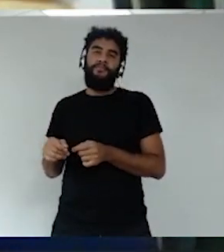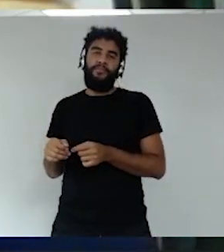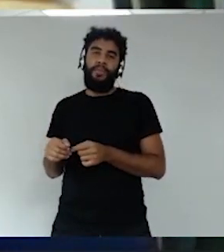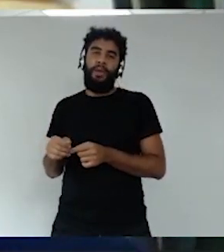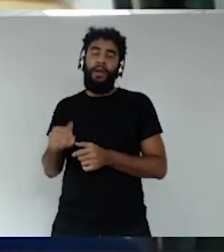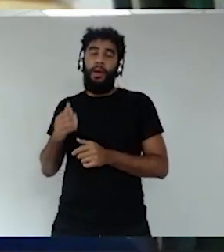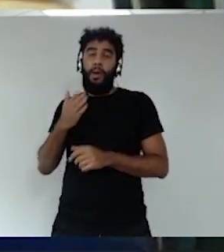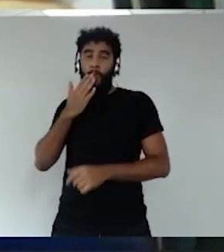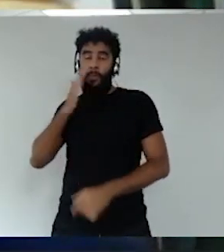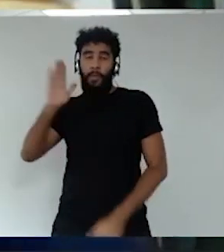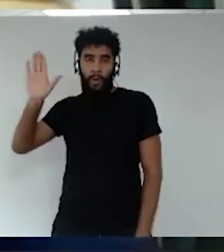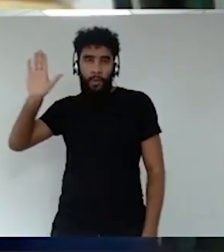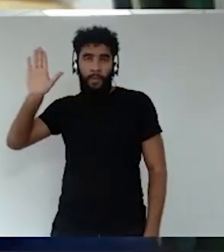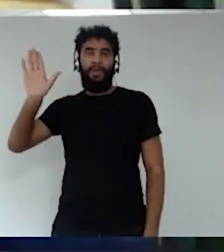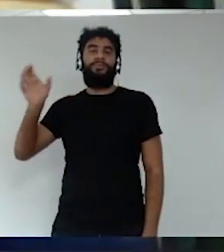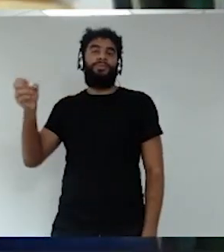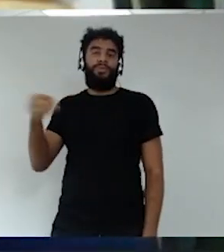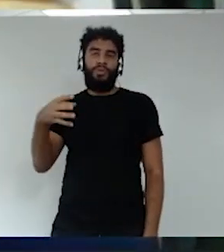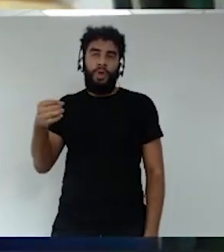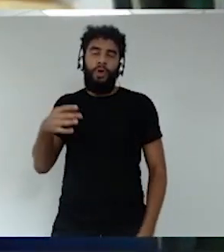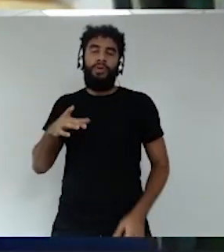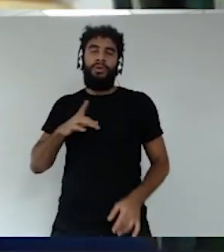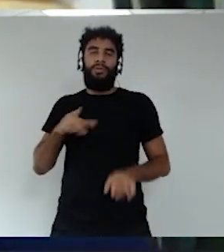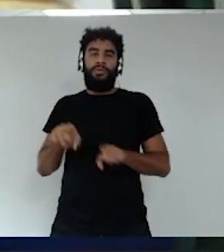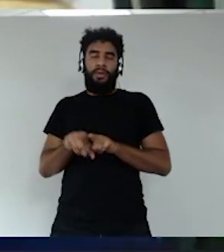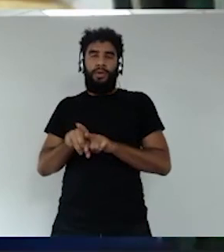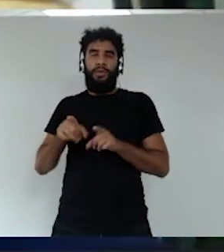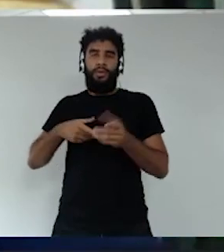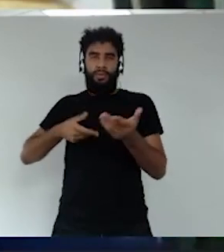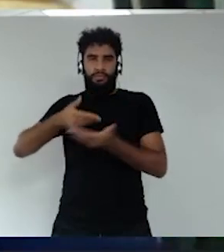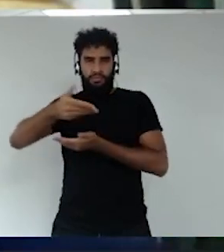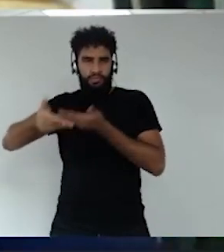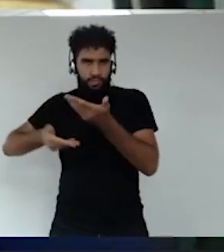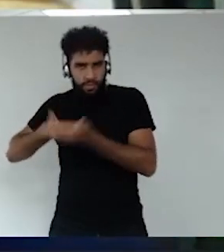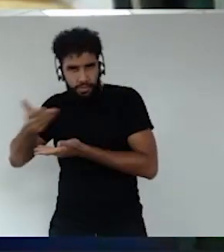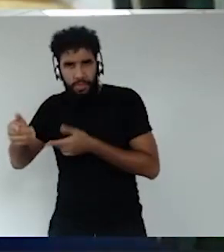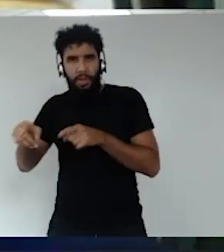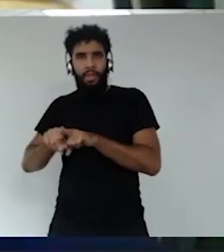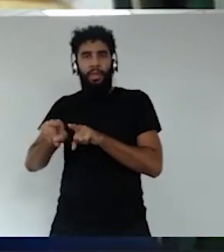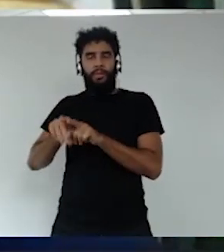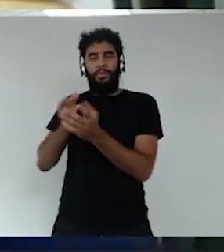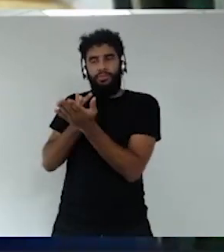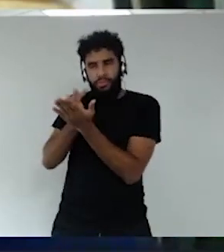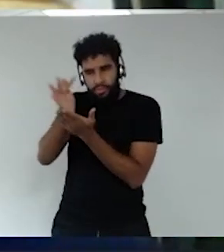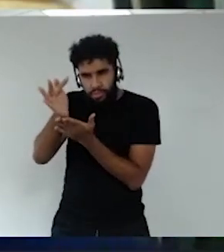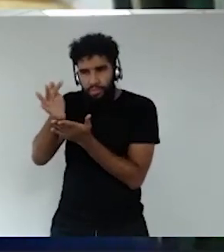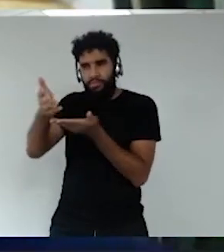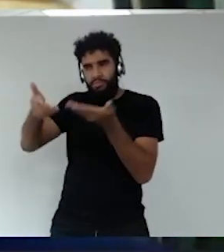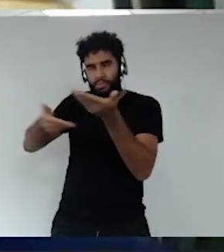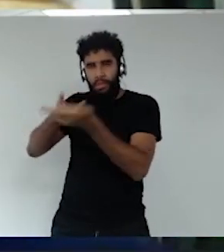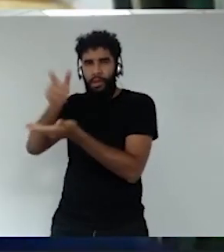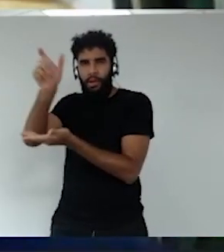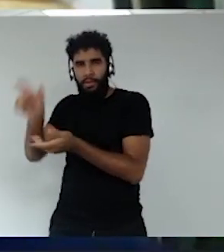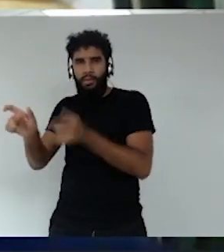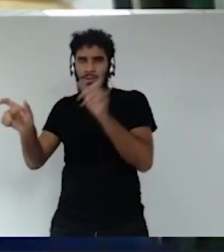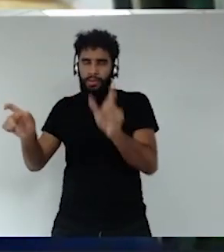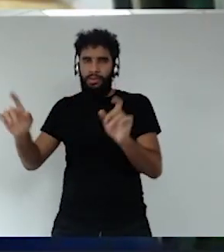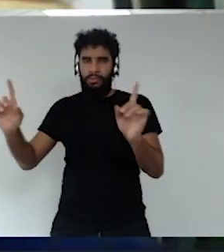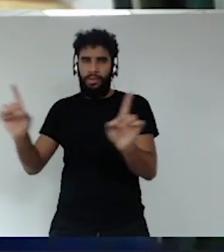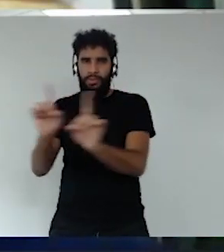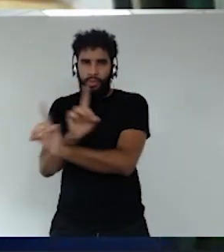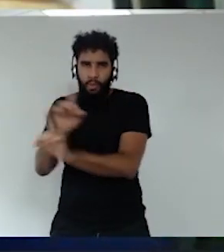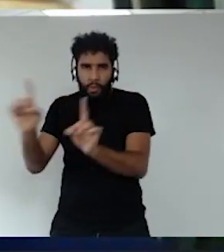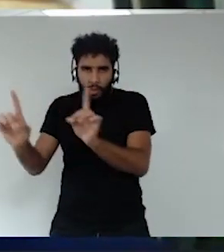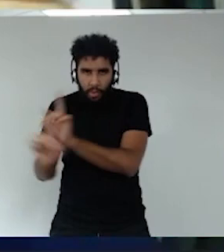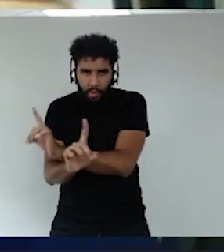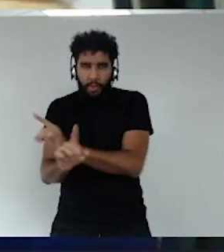e de colaboração, de cooperação, de boa-fé nas relações que lidam com os